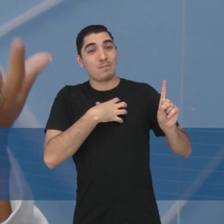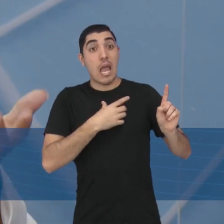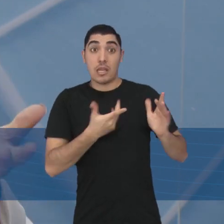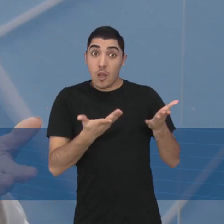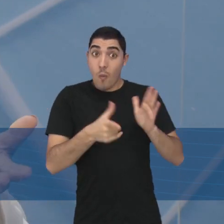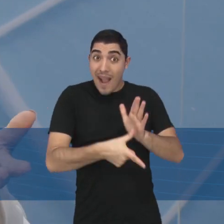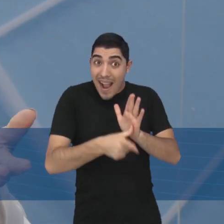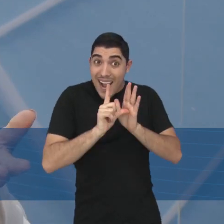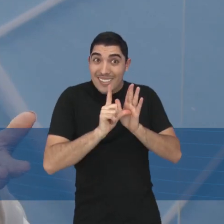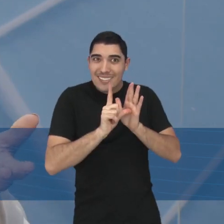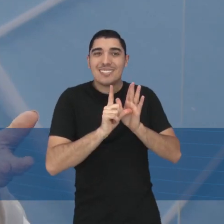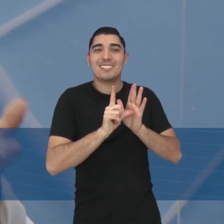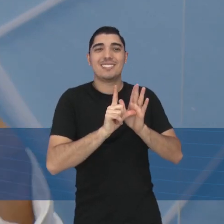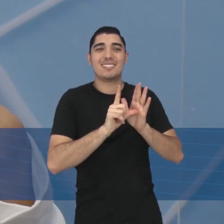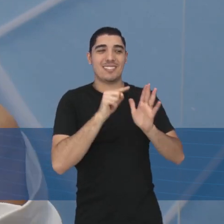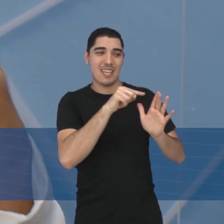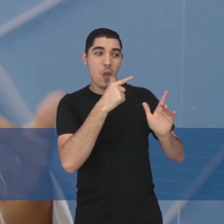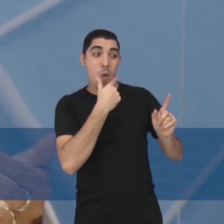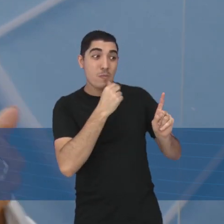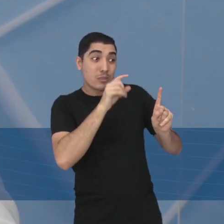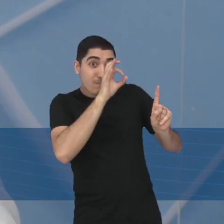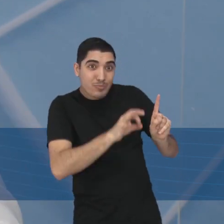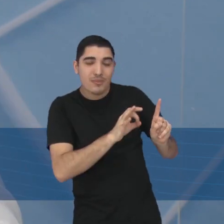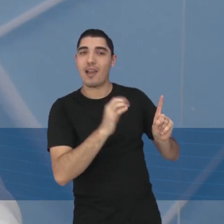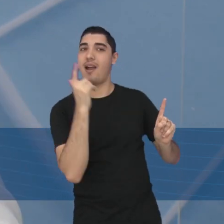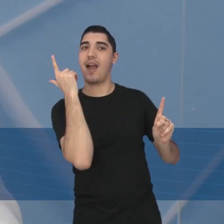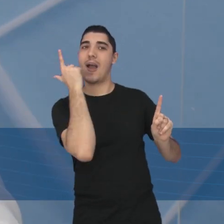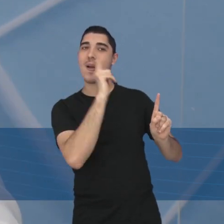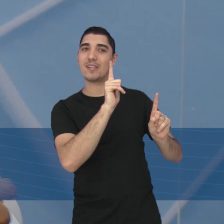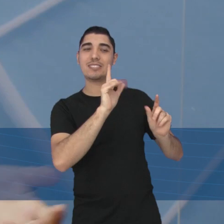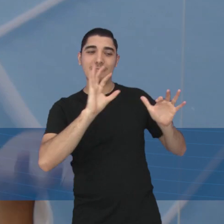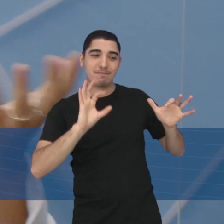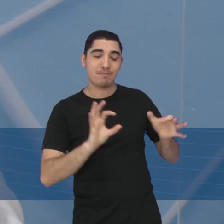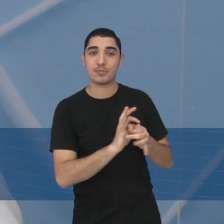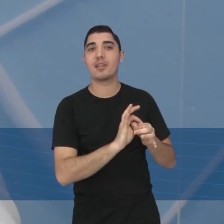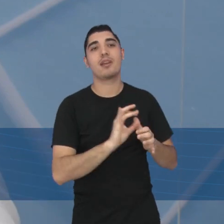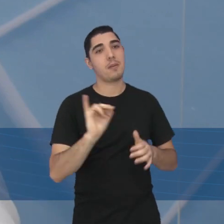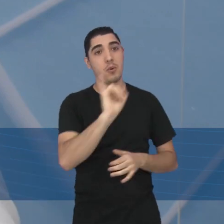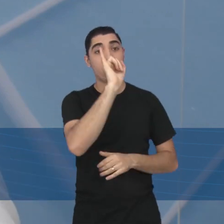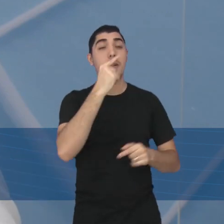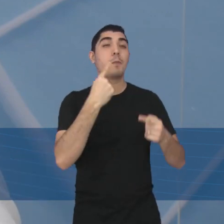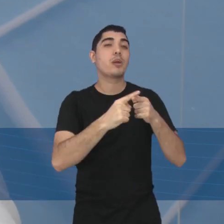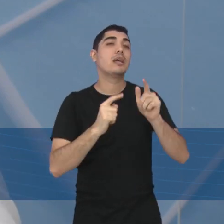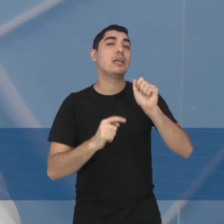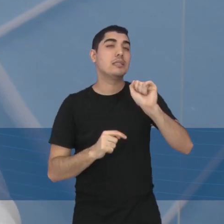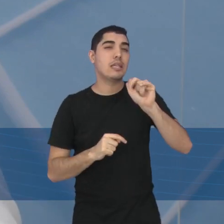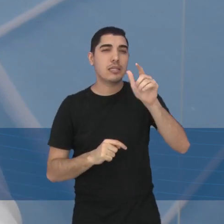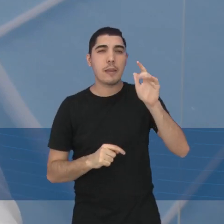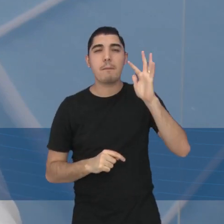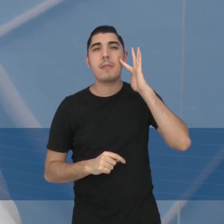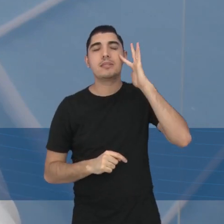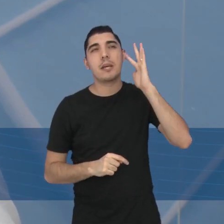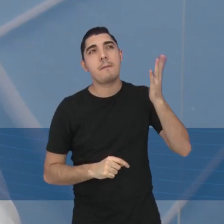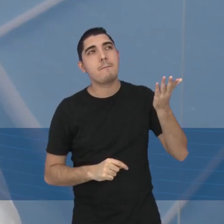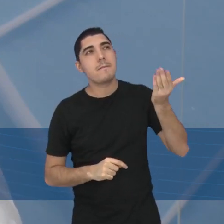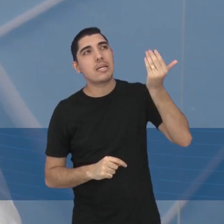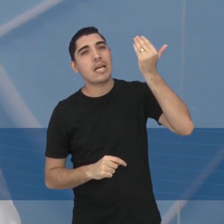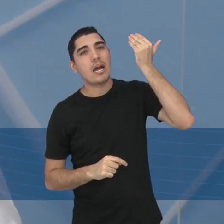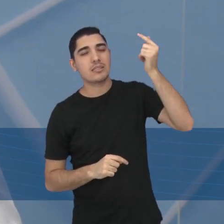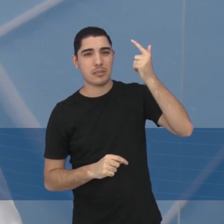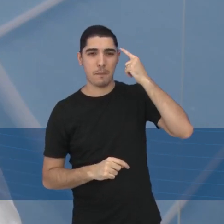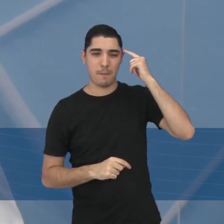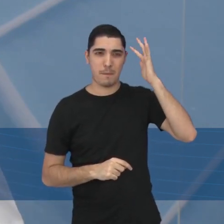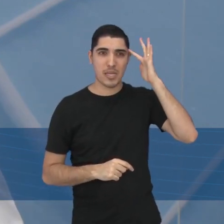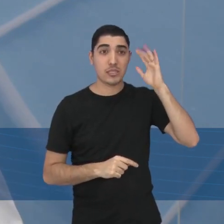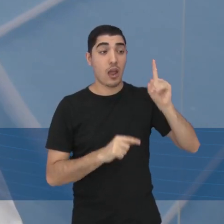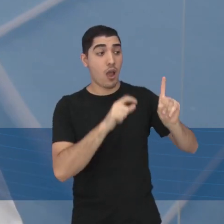de ter esse planejamento, já é um passo grande, porque muitas vezes quando você olha para trás, né, você olha essa estrutura, olha essa